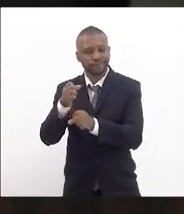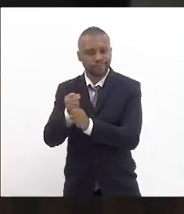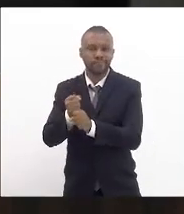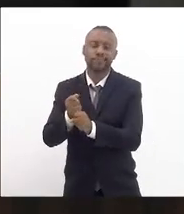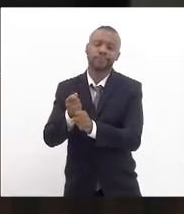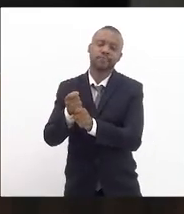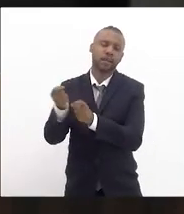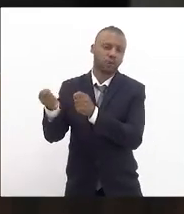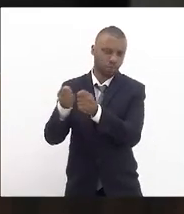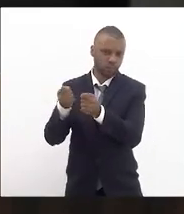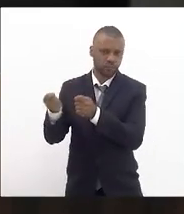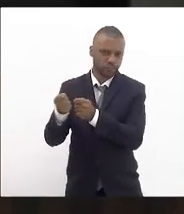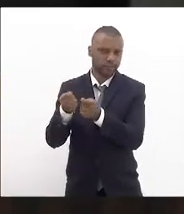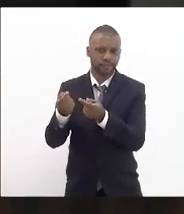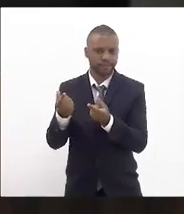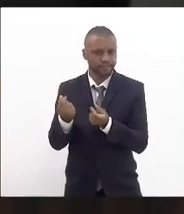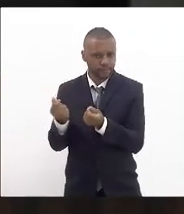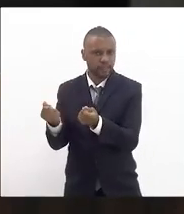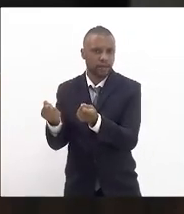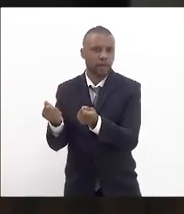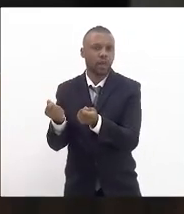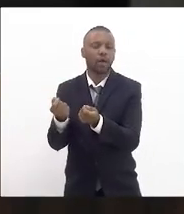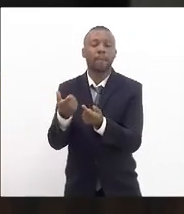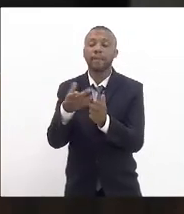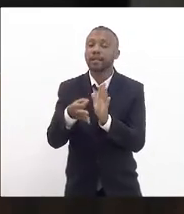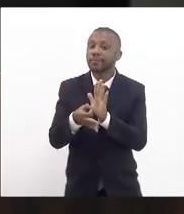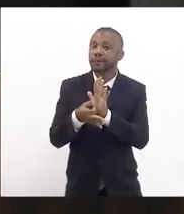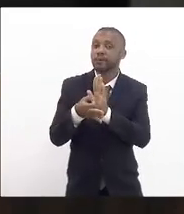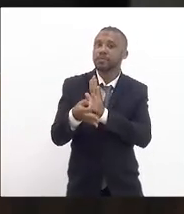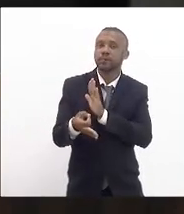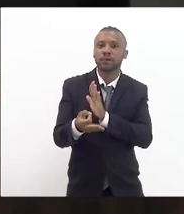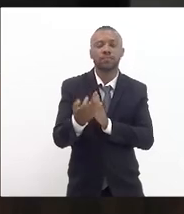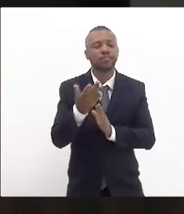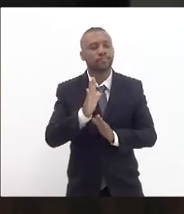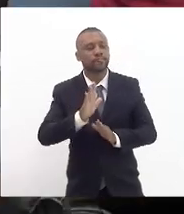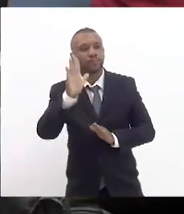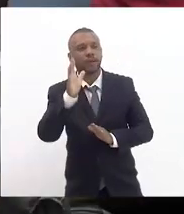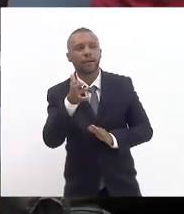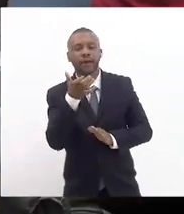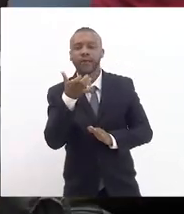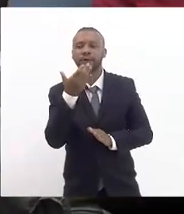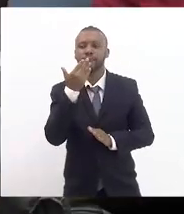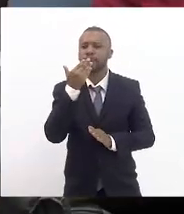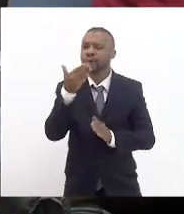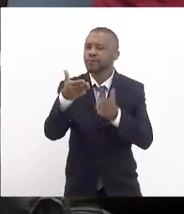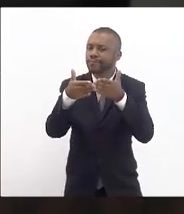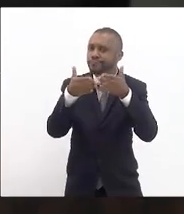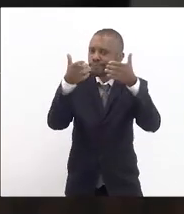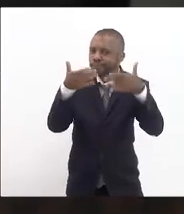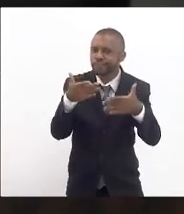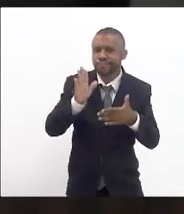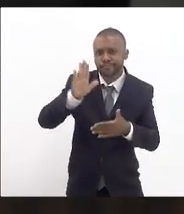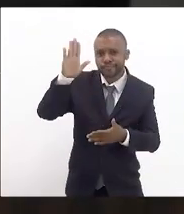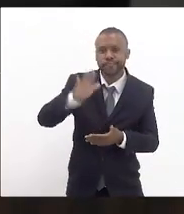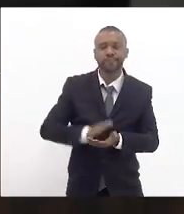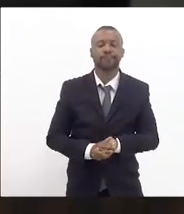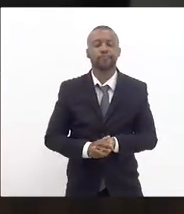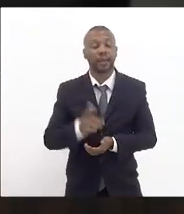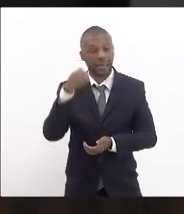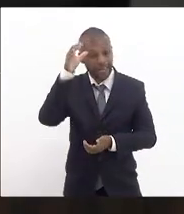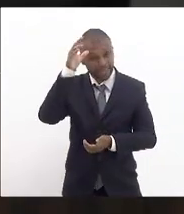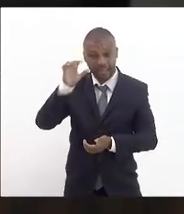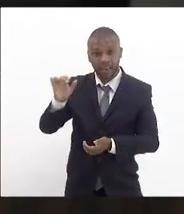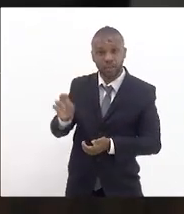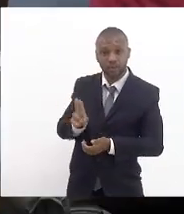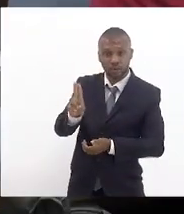e Controle. Para emitir parecer pela Comissão de Constituição e Justiça. Eu vou querer pela ordem depois. Depois da deputada Tia Ju. Deputado